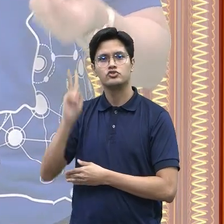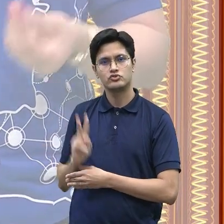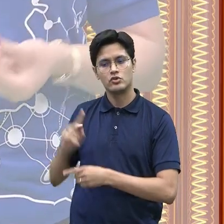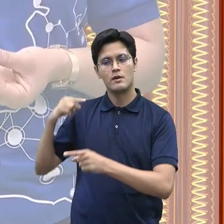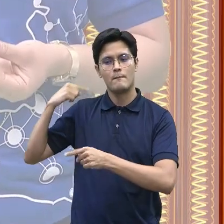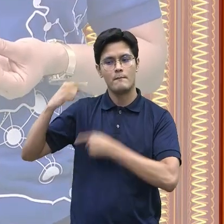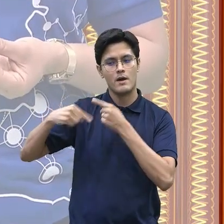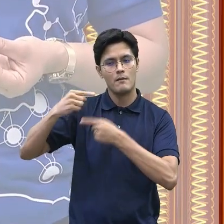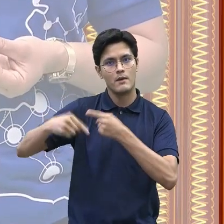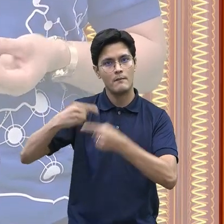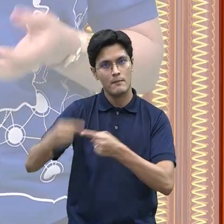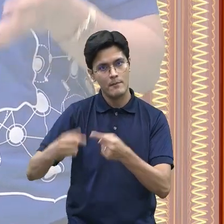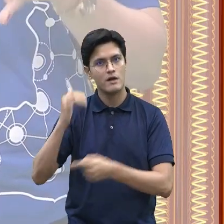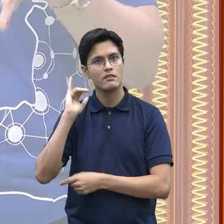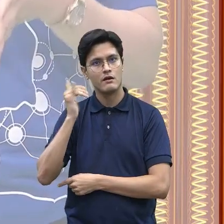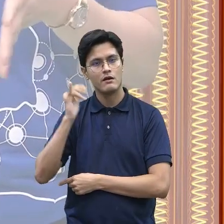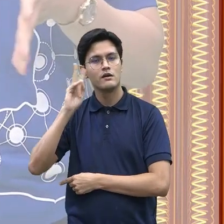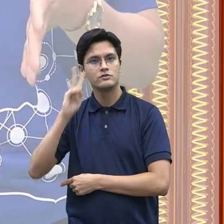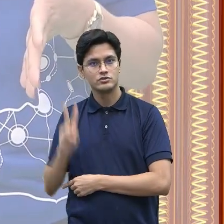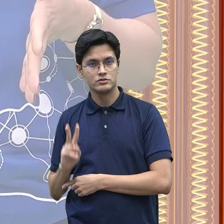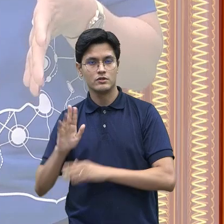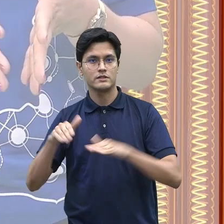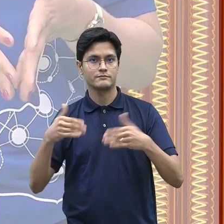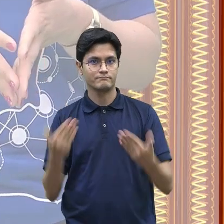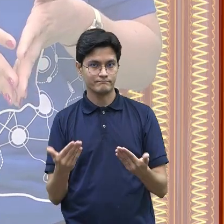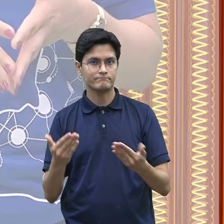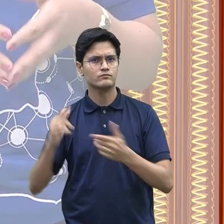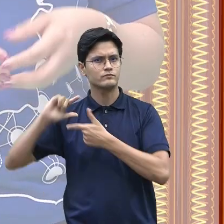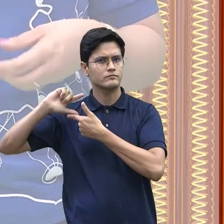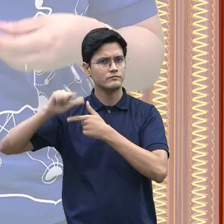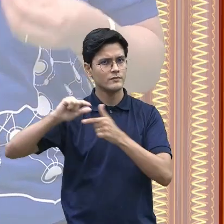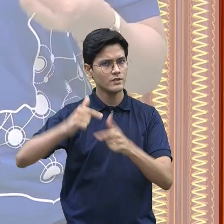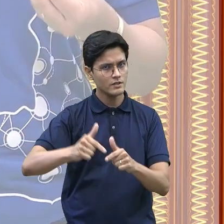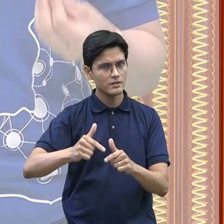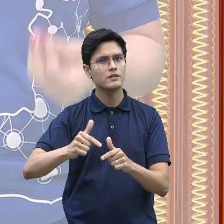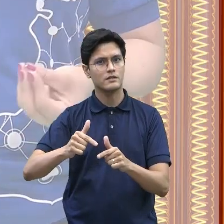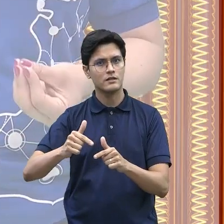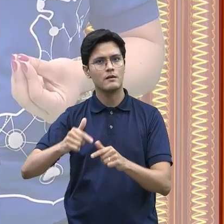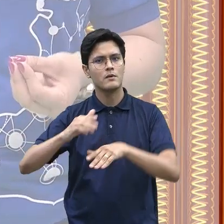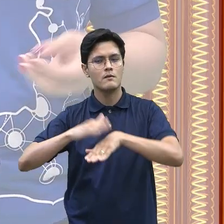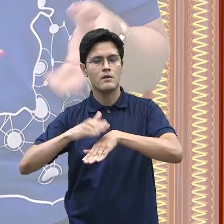da contação de histórias. E esse trabalho era atribuído aos